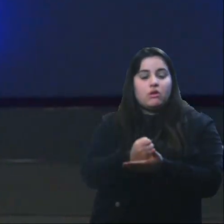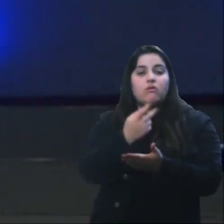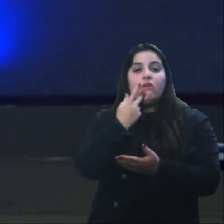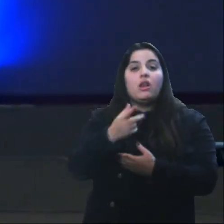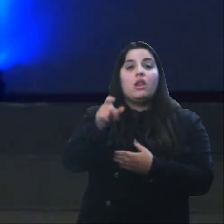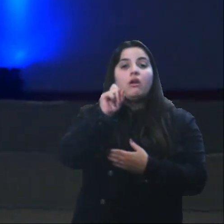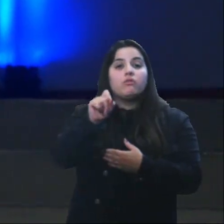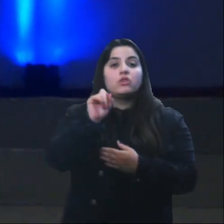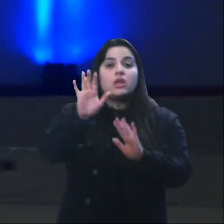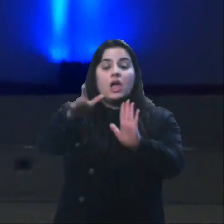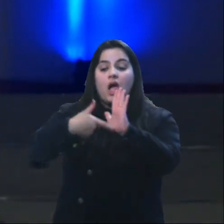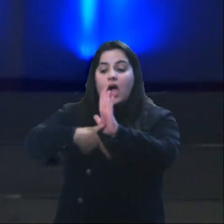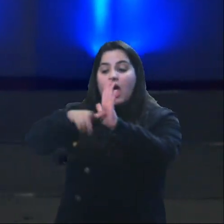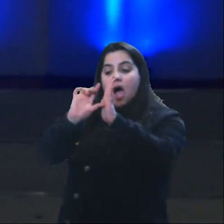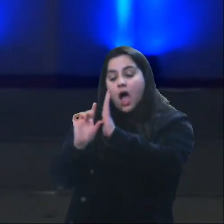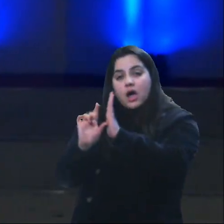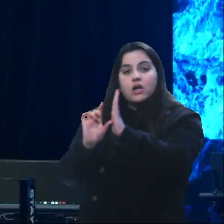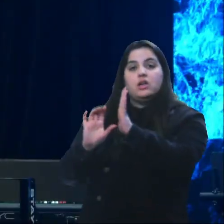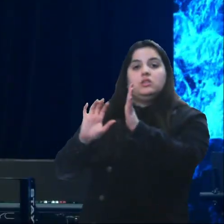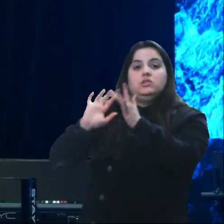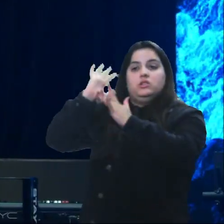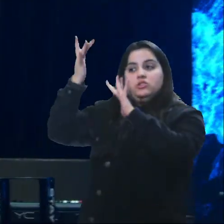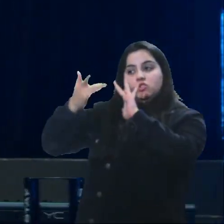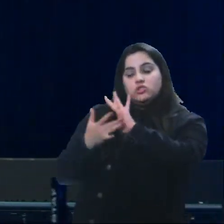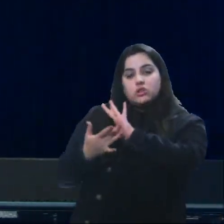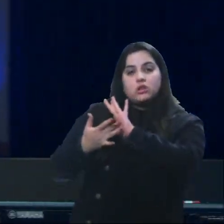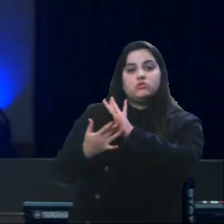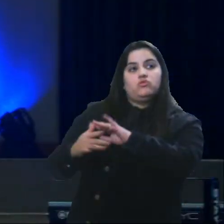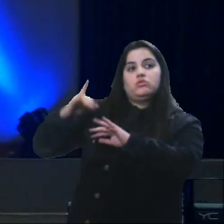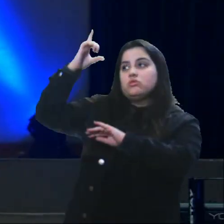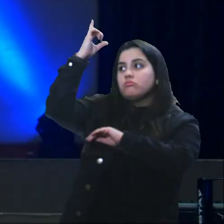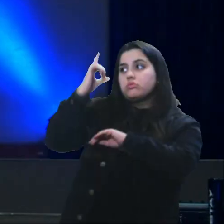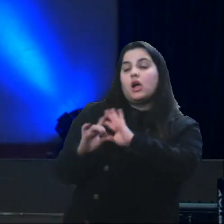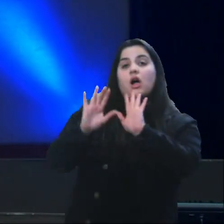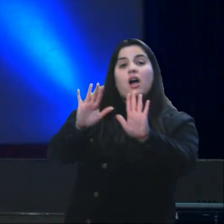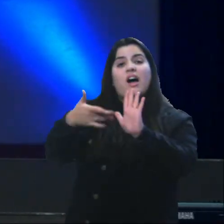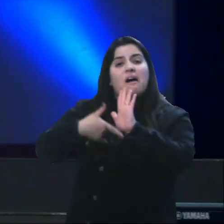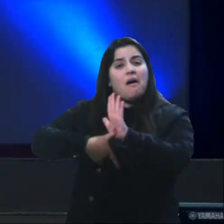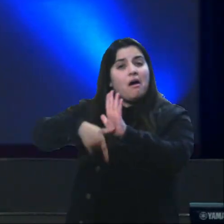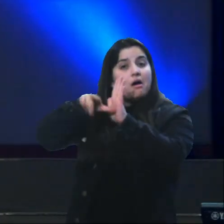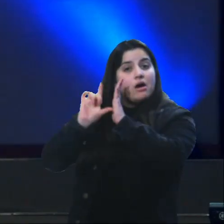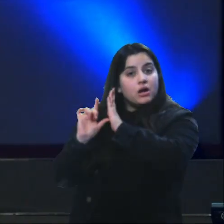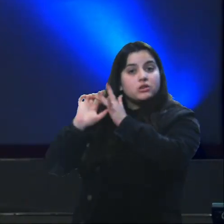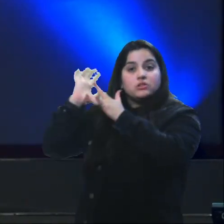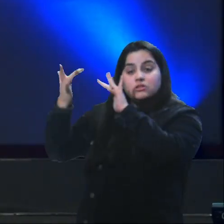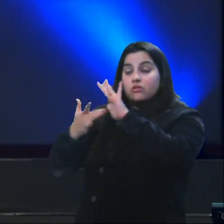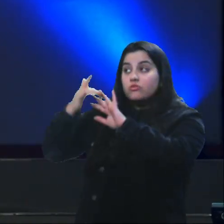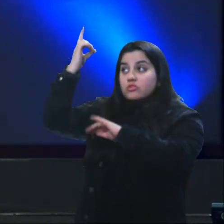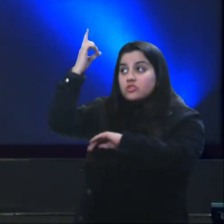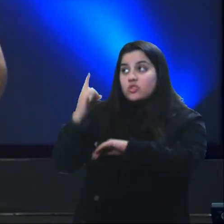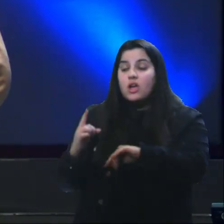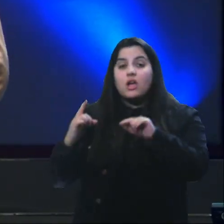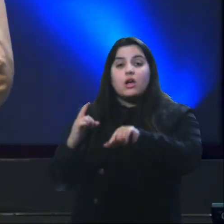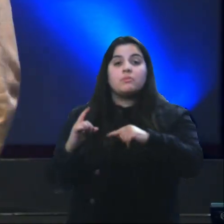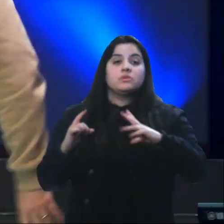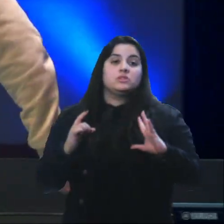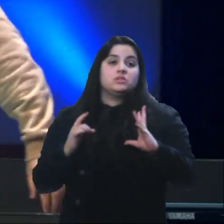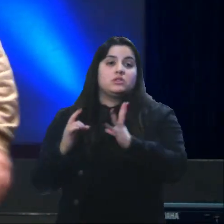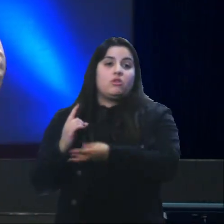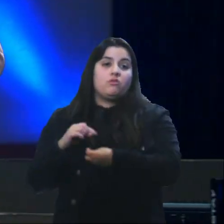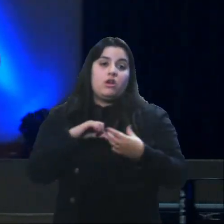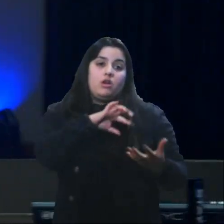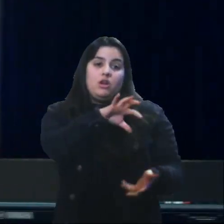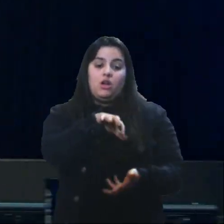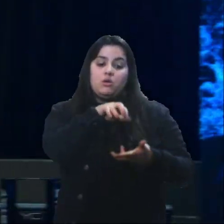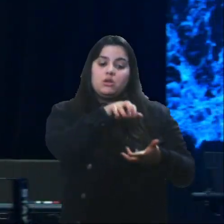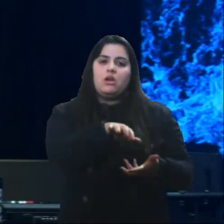a palavra Messias significa escolhido, antes daquele que fosse escolhido por Deus para salvar a humanidade,